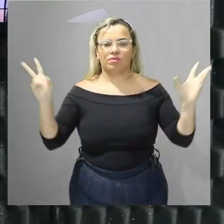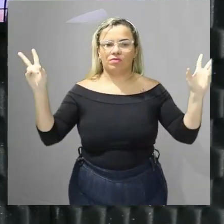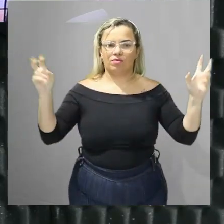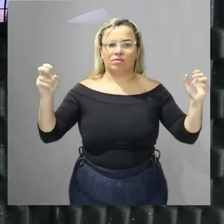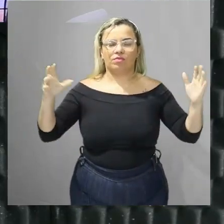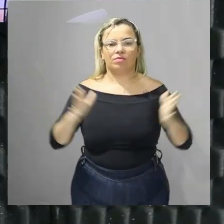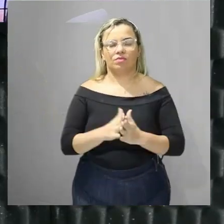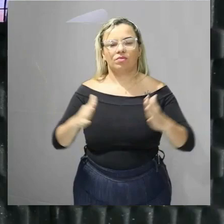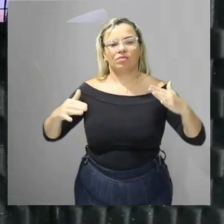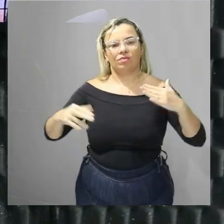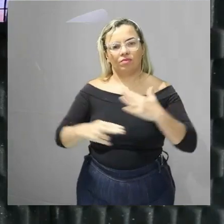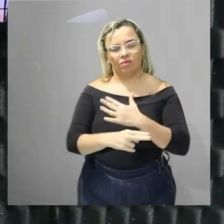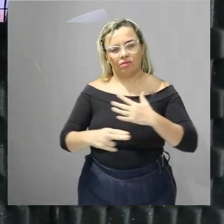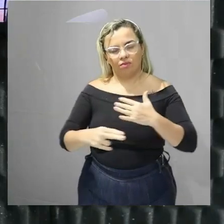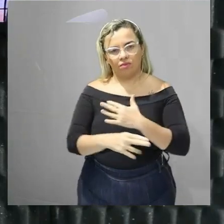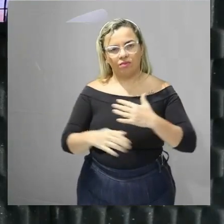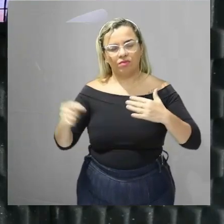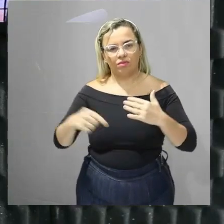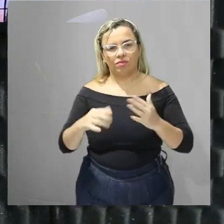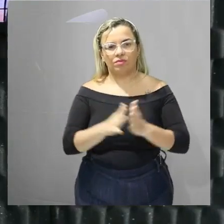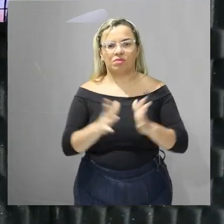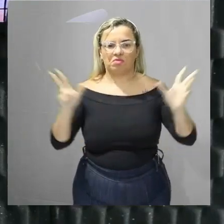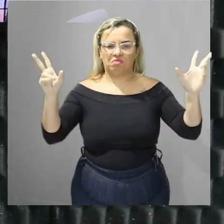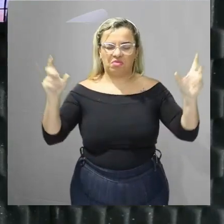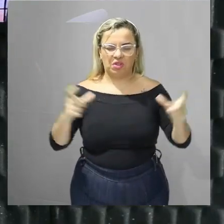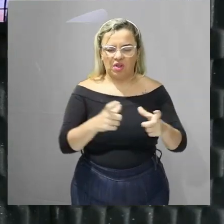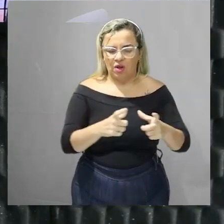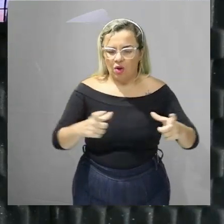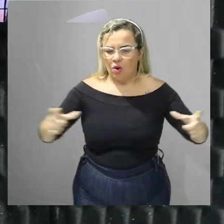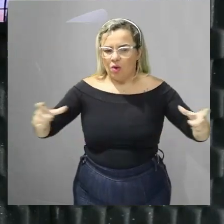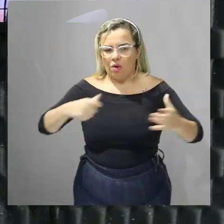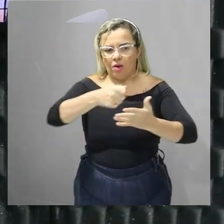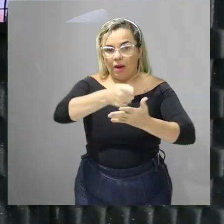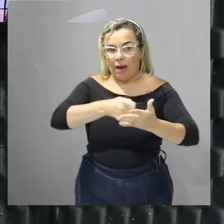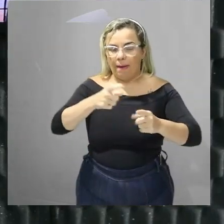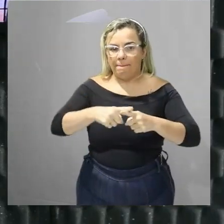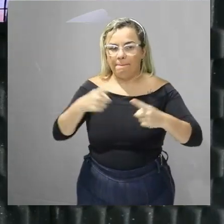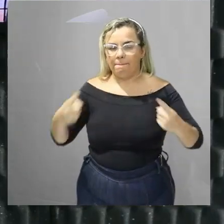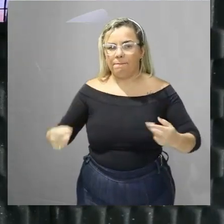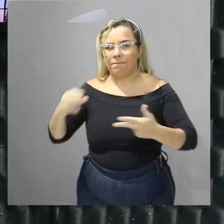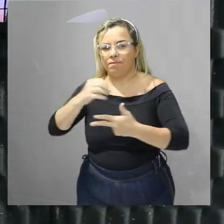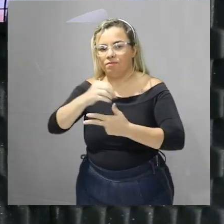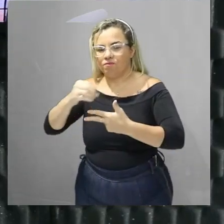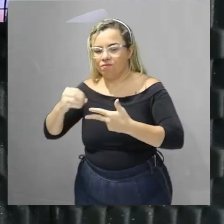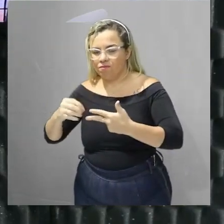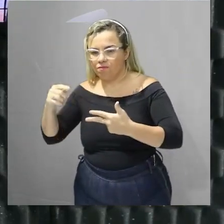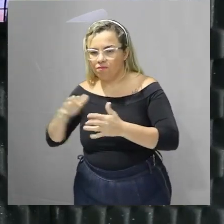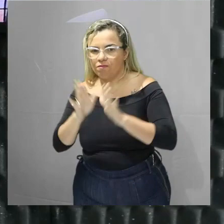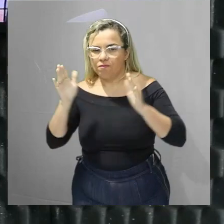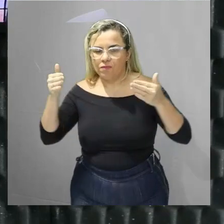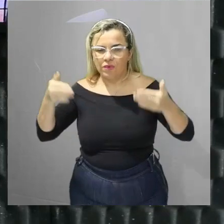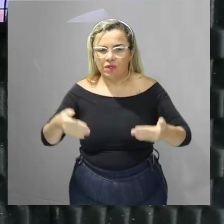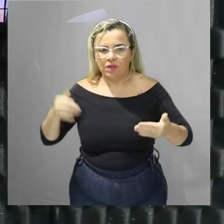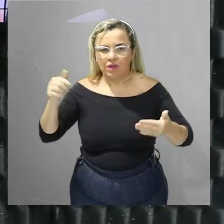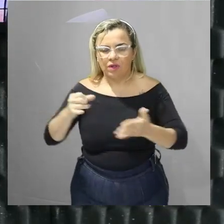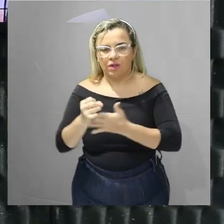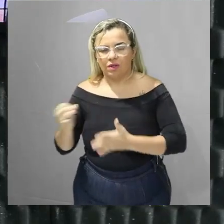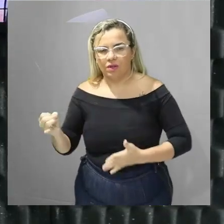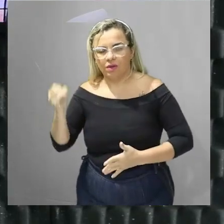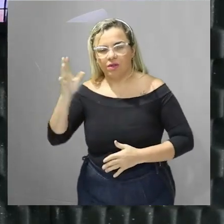de urbanização. É uma temática bem extensa. Mas o Enem, galera, ele está tendo um foco muito